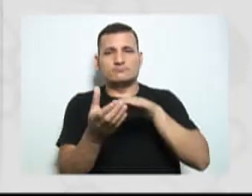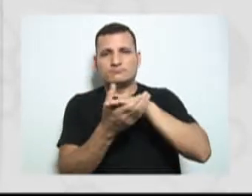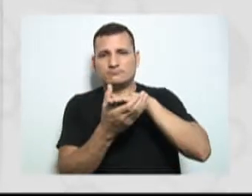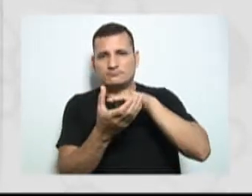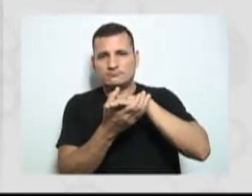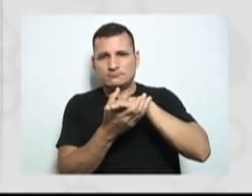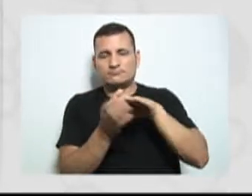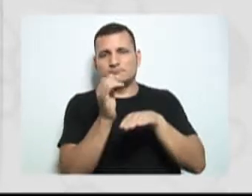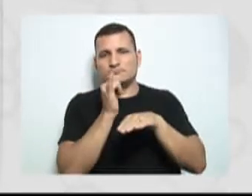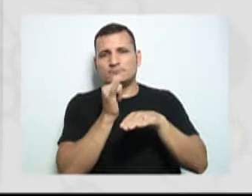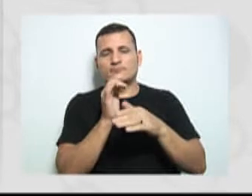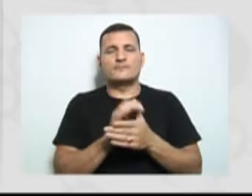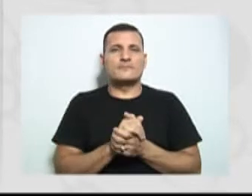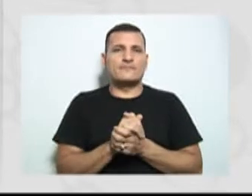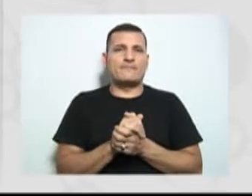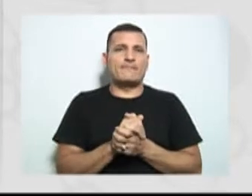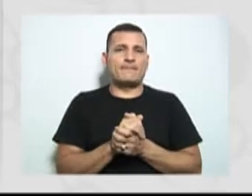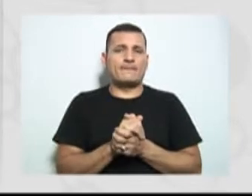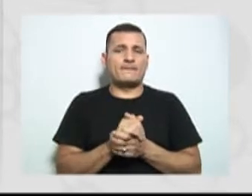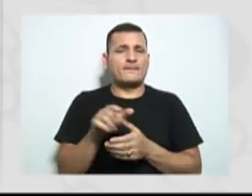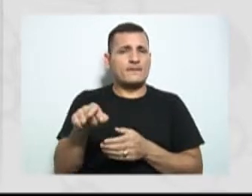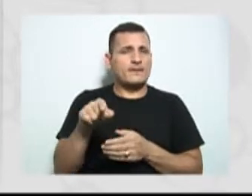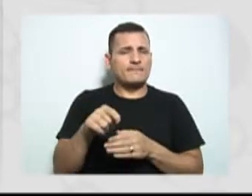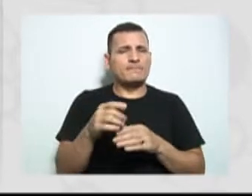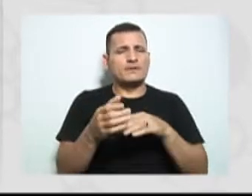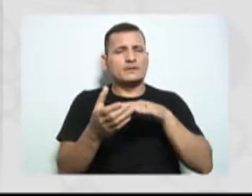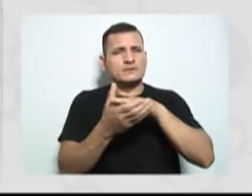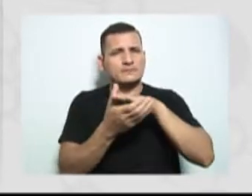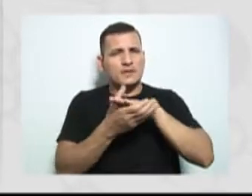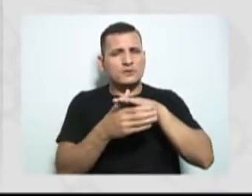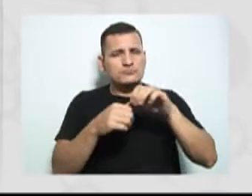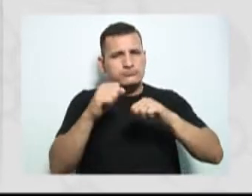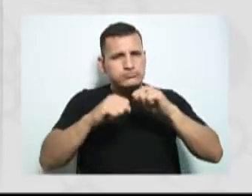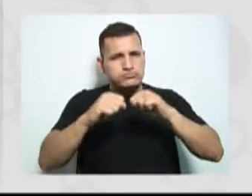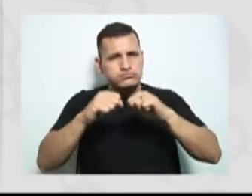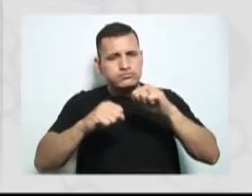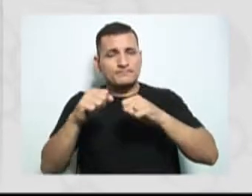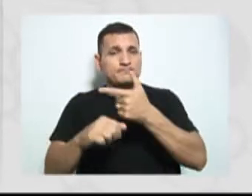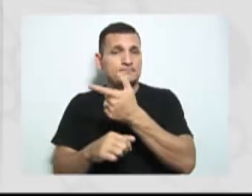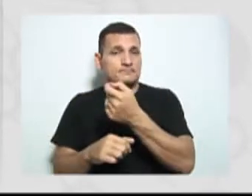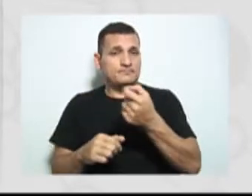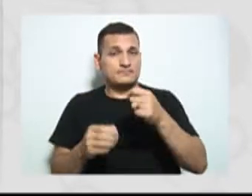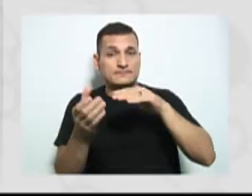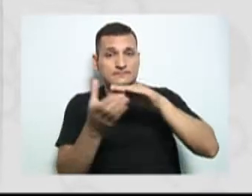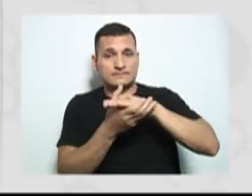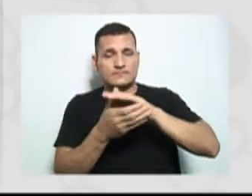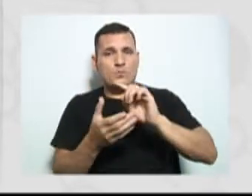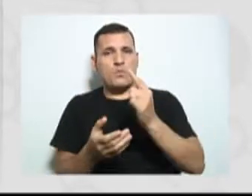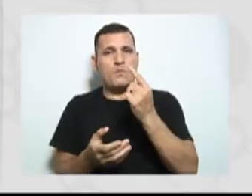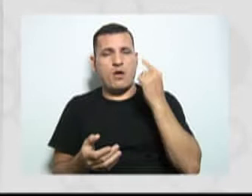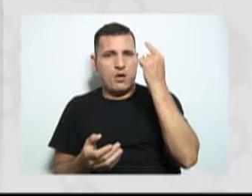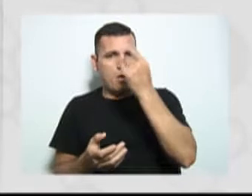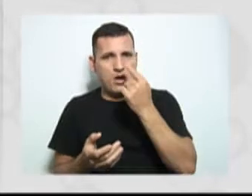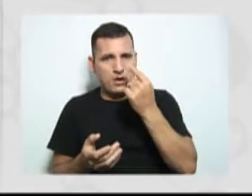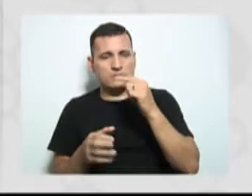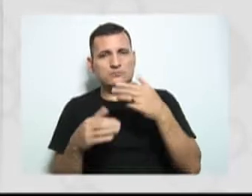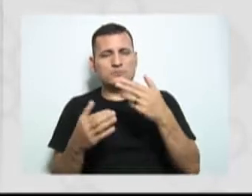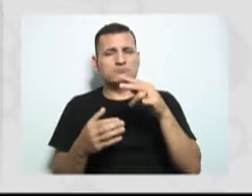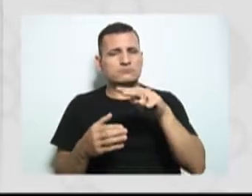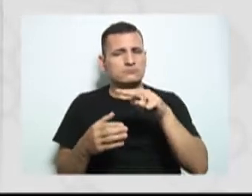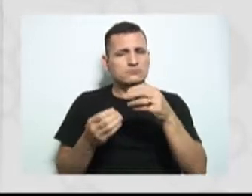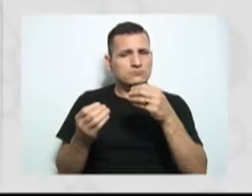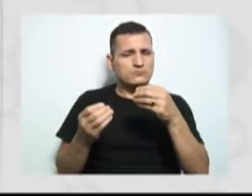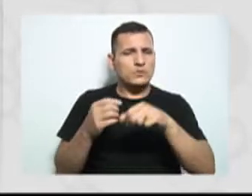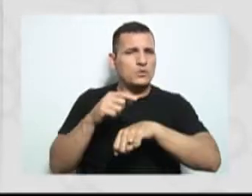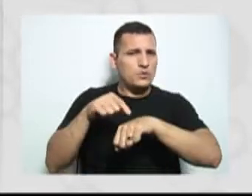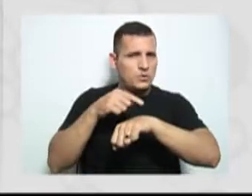sapatos, um exemplo. Ele produz 200 sapatos em uma hora. Então, eu tenho que trabalhar o quê? Com a questão das